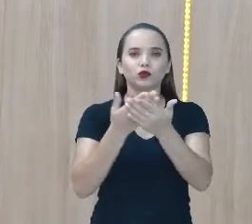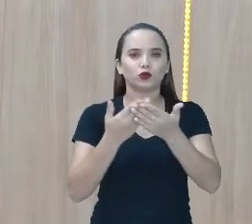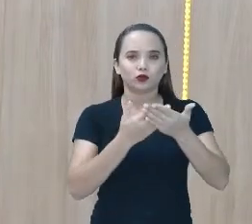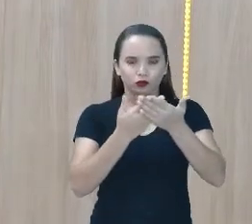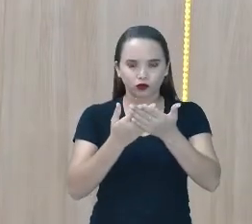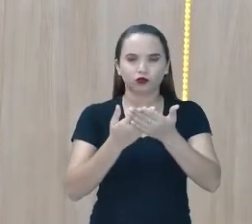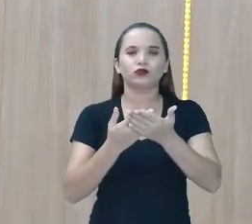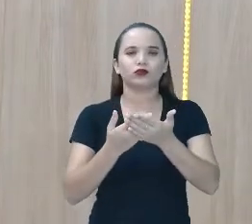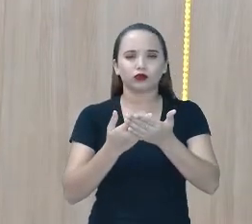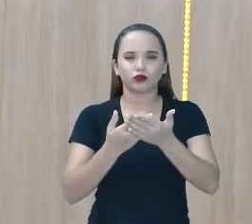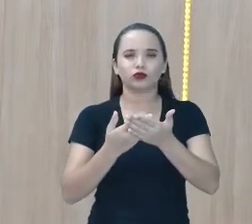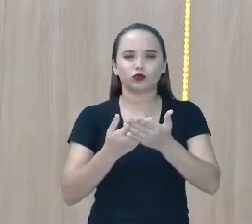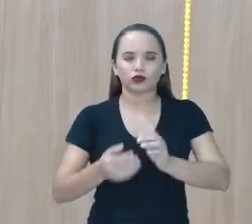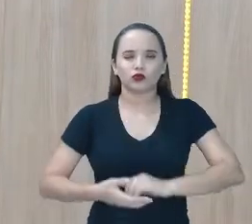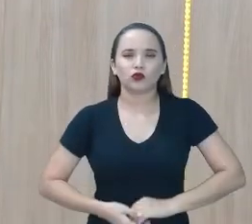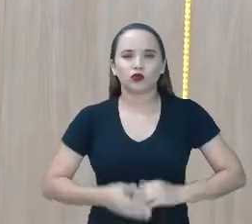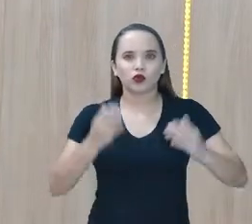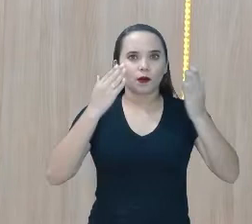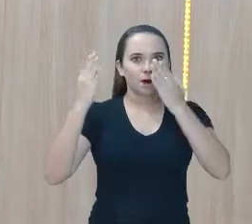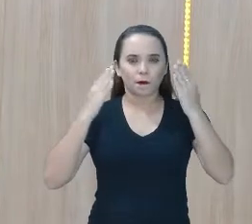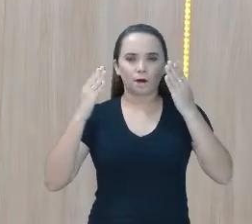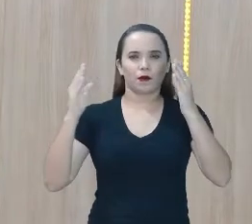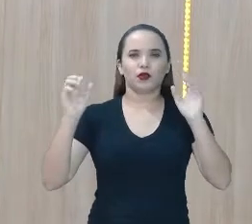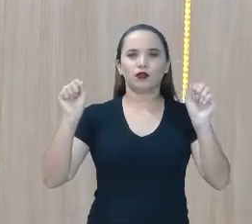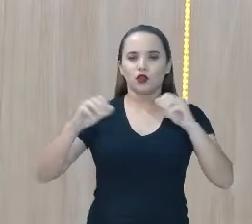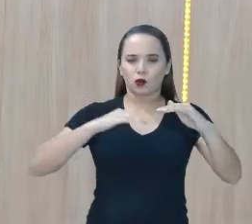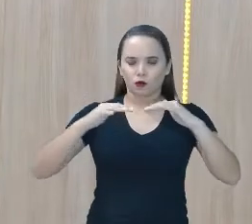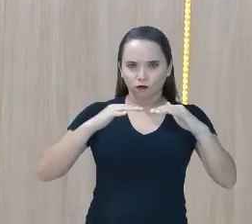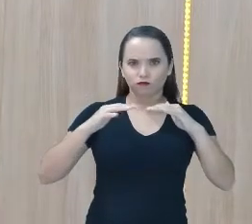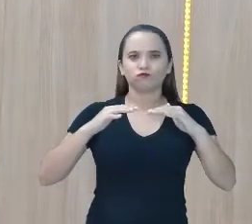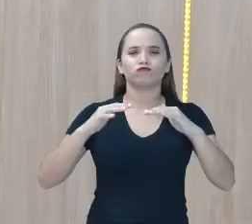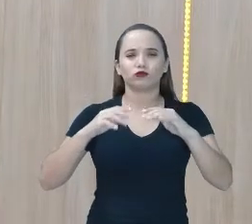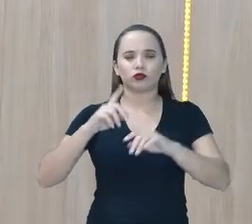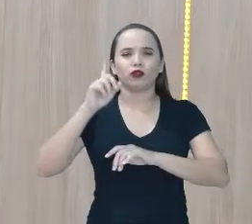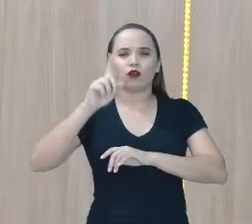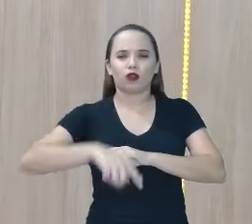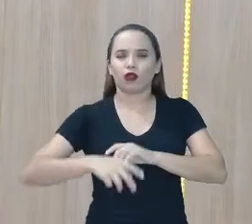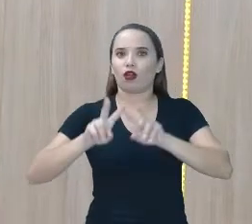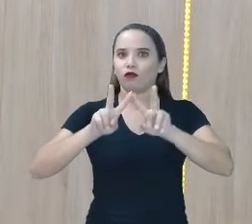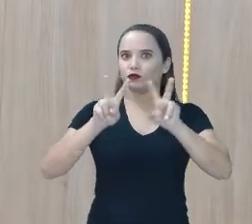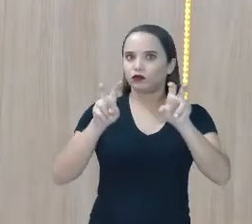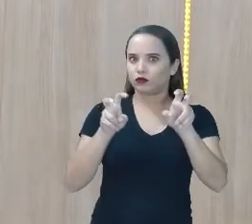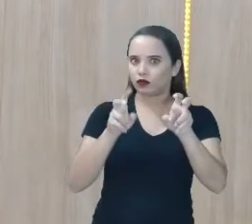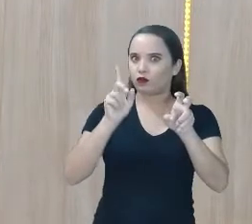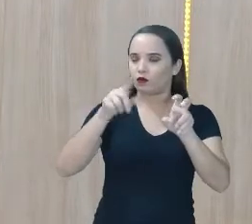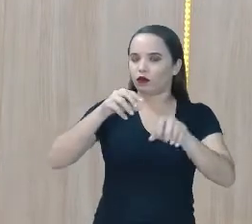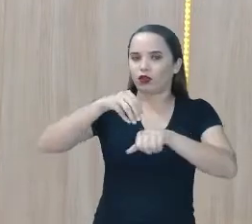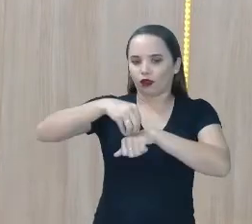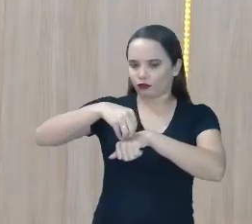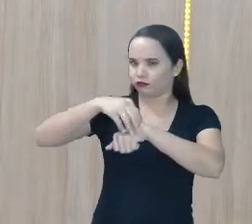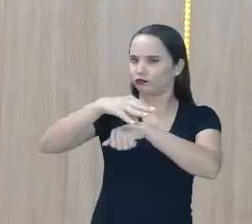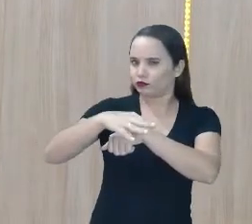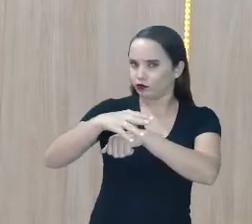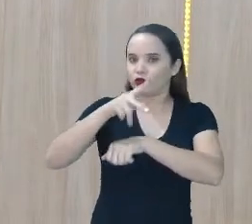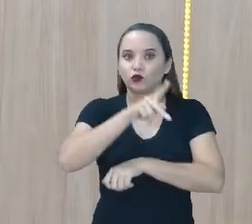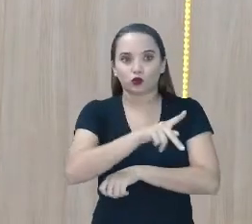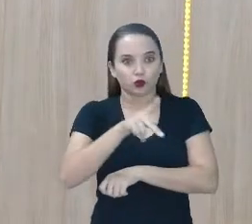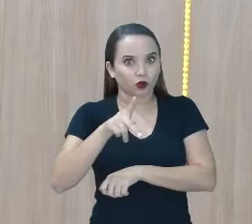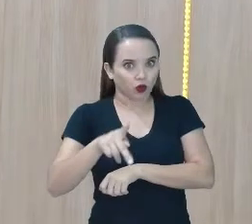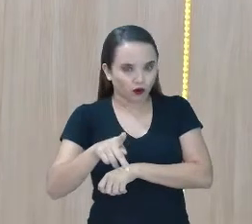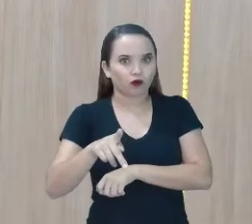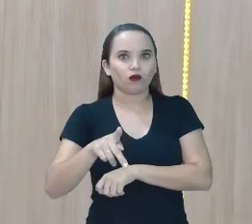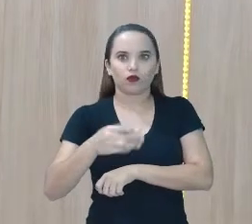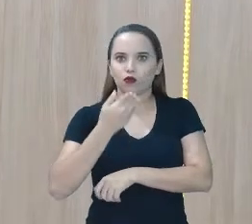psicomotricidade. Lembrando que essa temática da psicomotricidade foi uma temática que foi sugerida pelos professores do